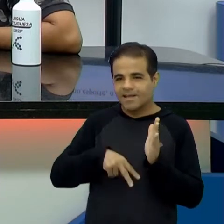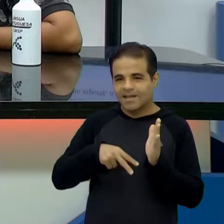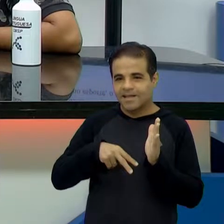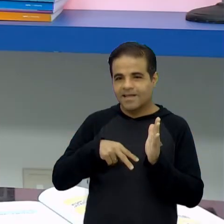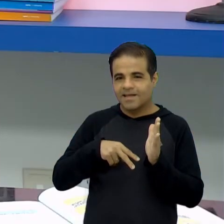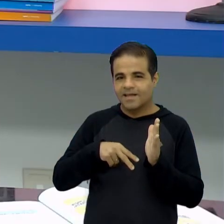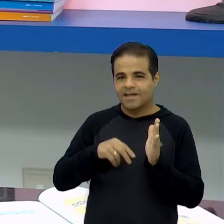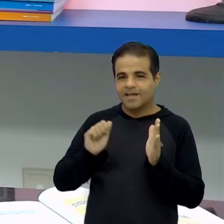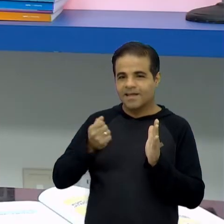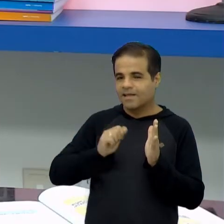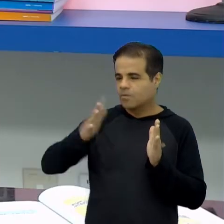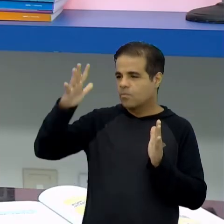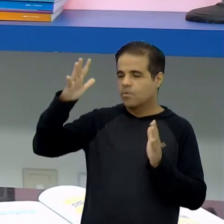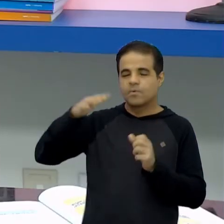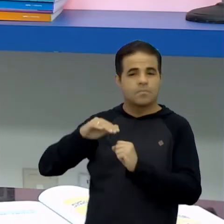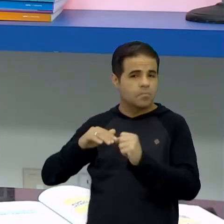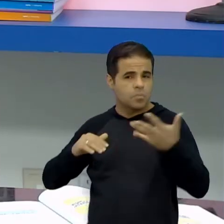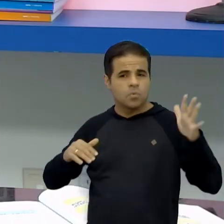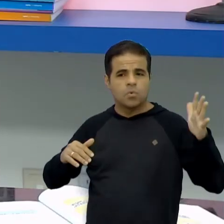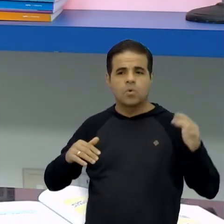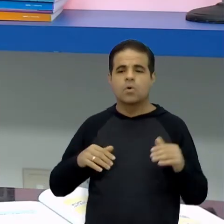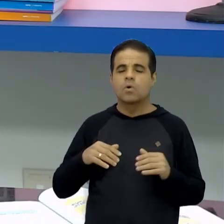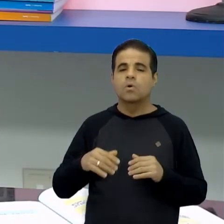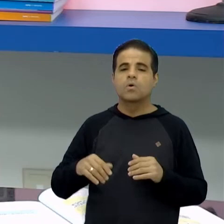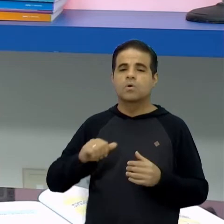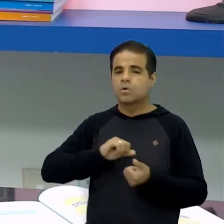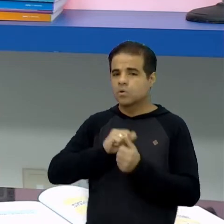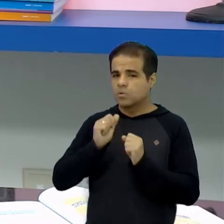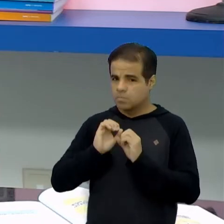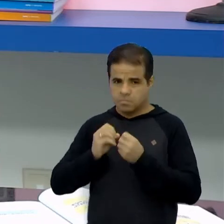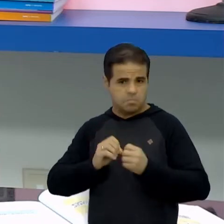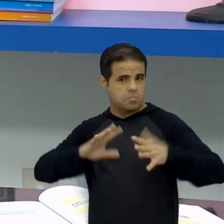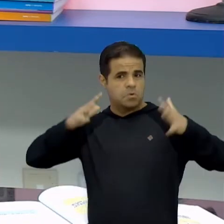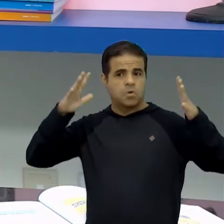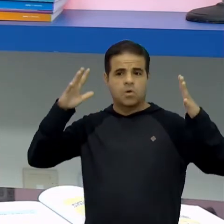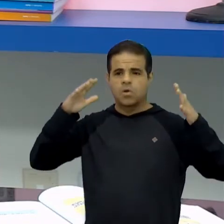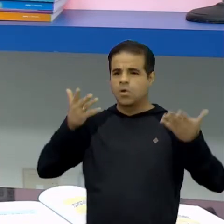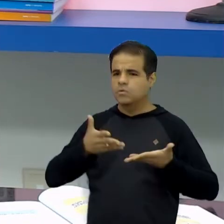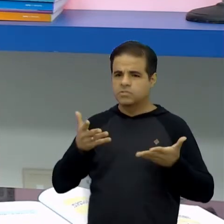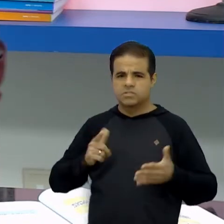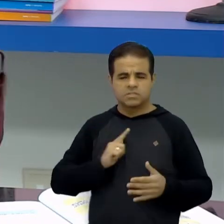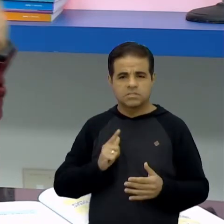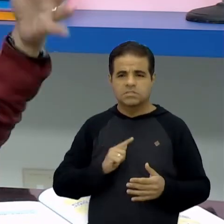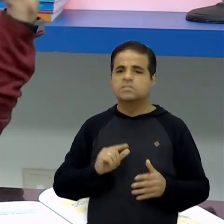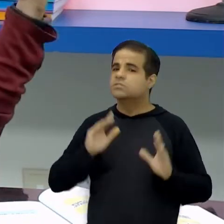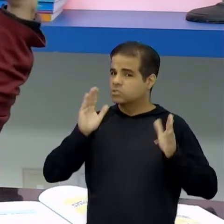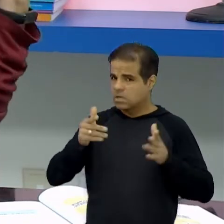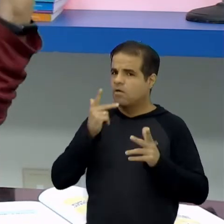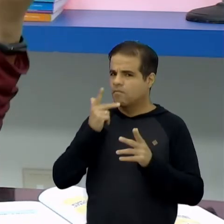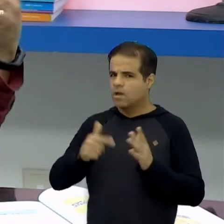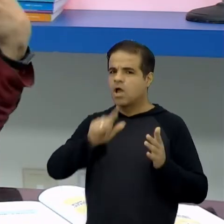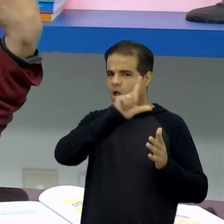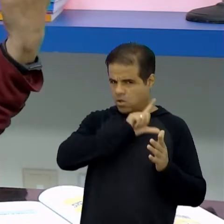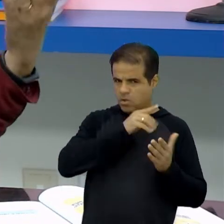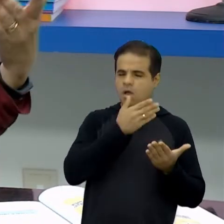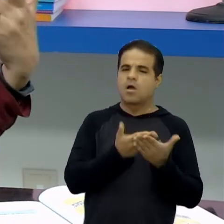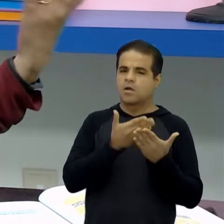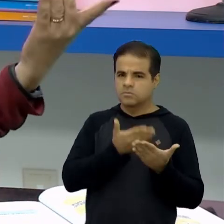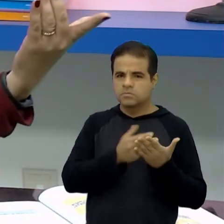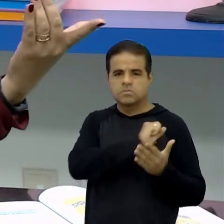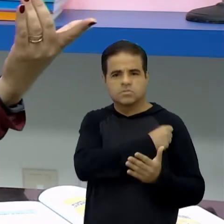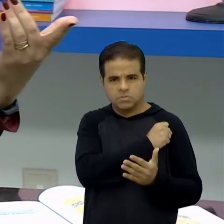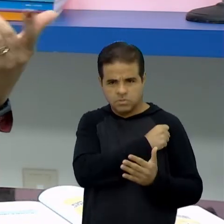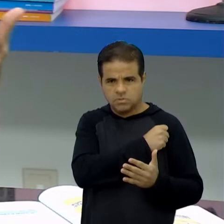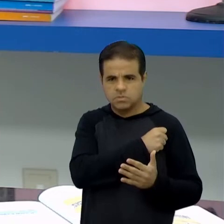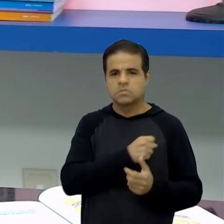Porque foi brilhante, né? Também Sim, quando ela em sim. uma Olimpíada despontou. Tem hoje, eu já falei disso em aulas do 8º ano,